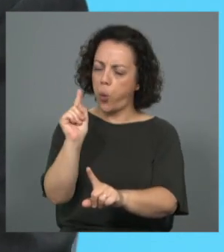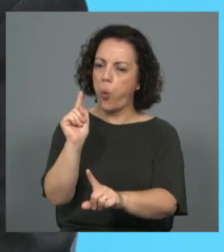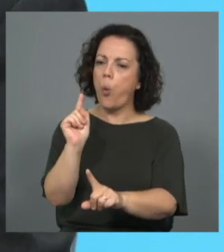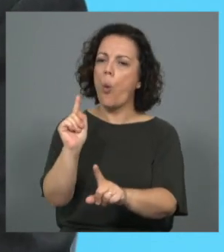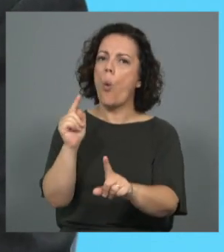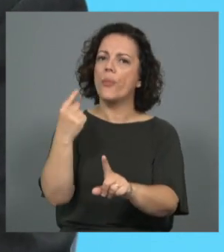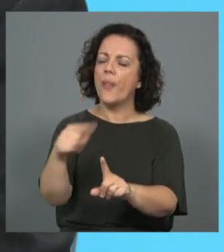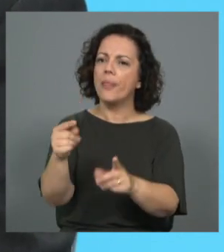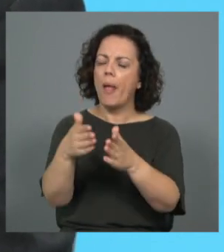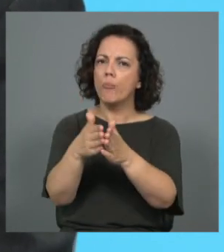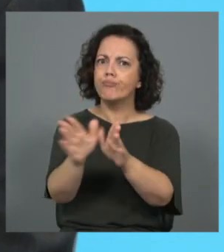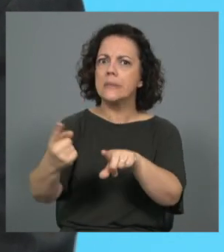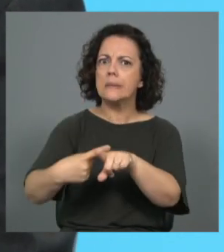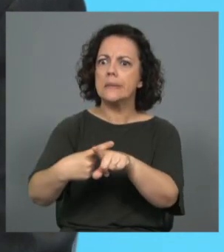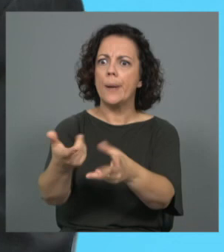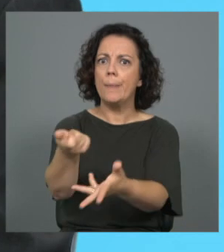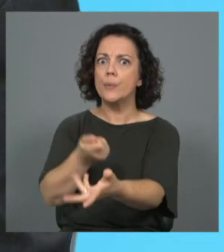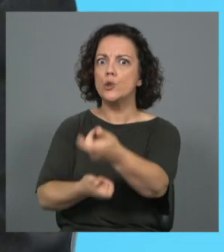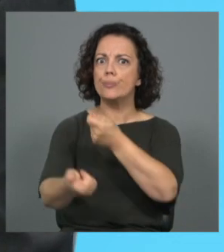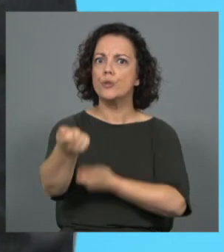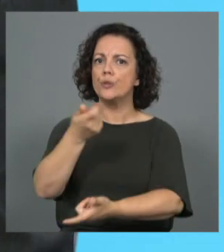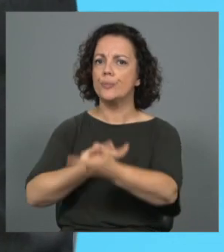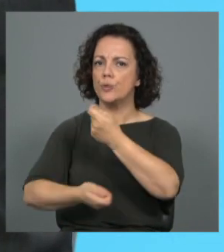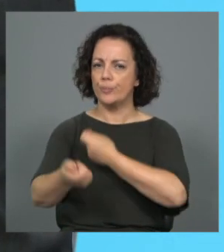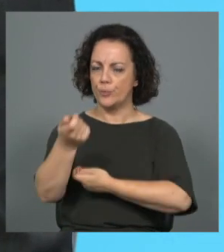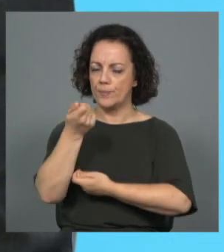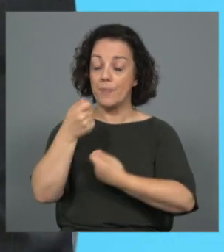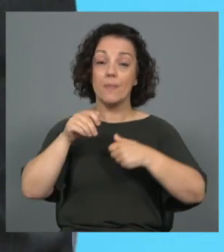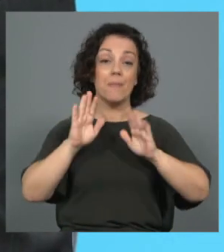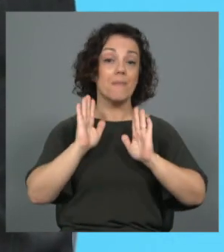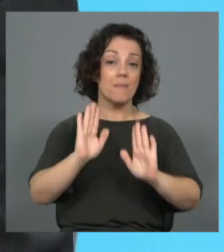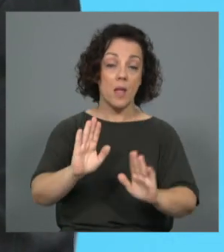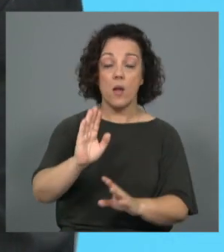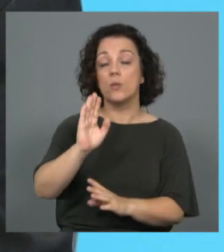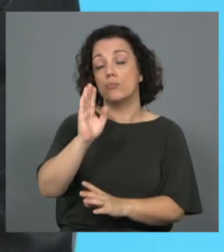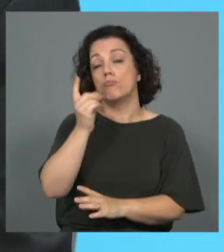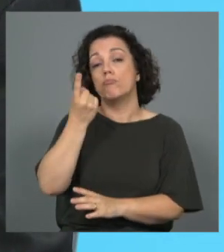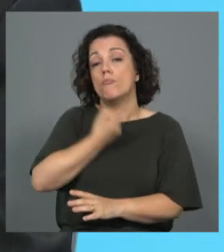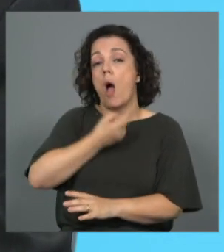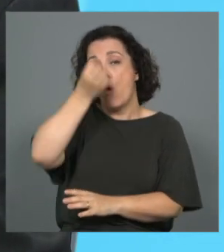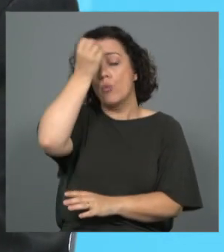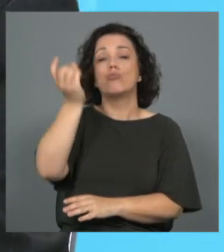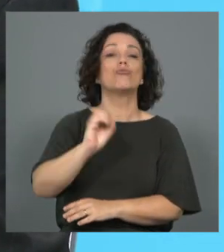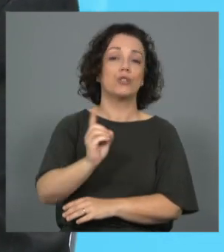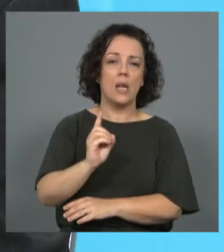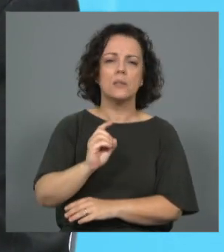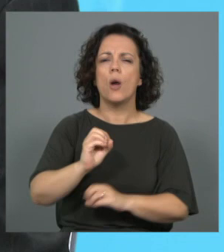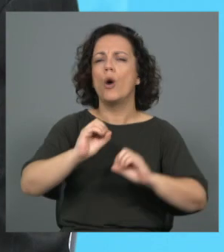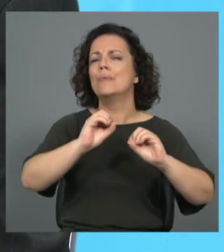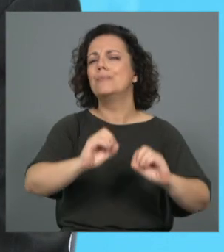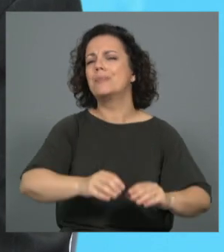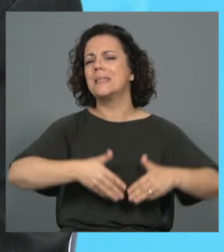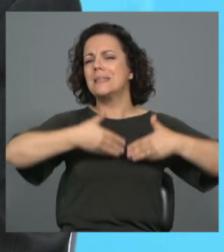E temos que ter em conta que, nos princípios, os primeiros aderentes